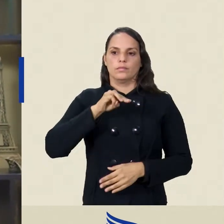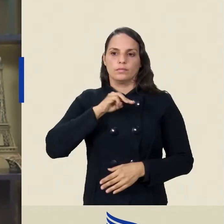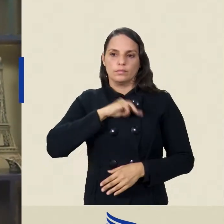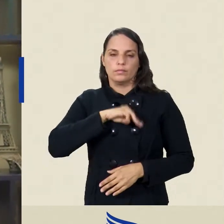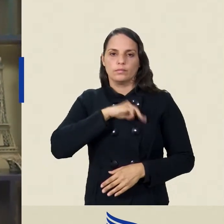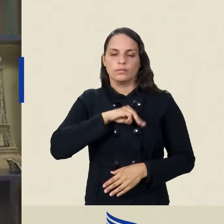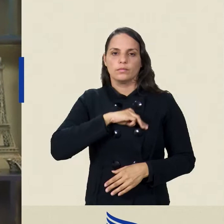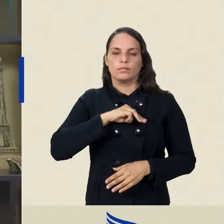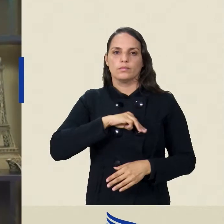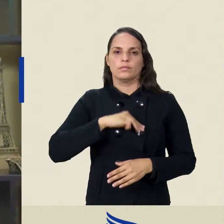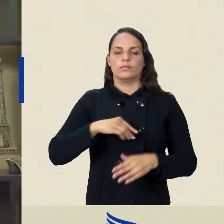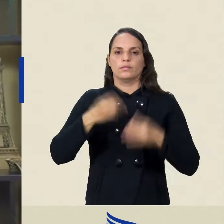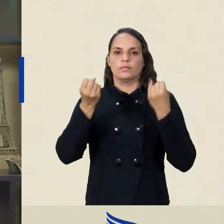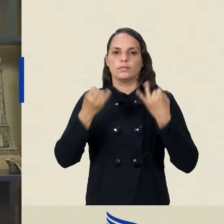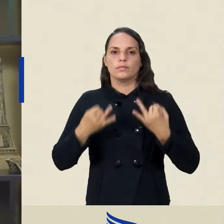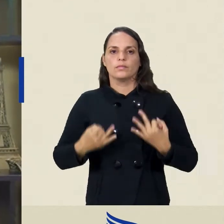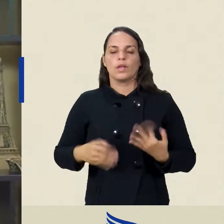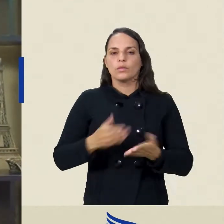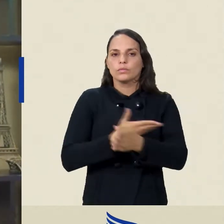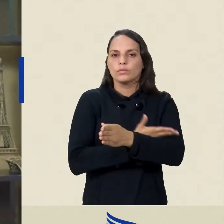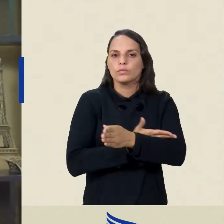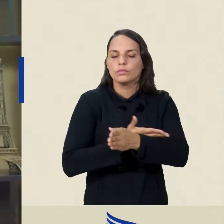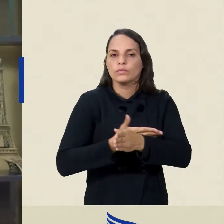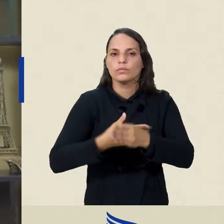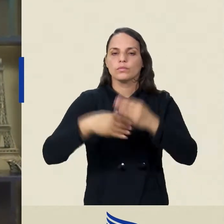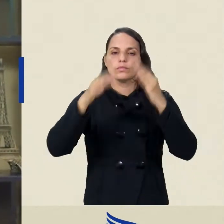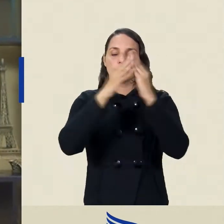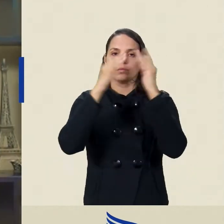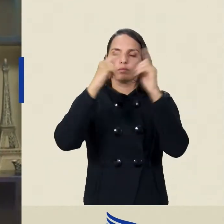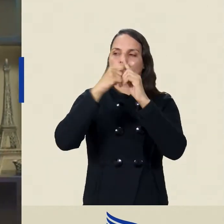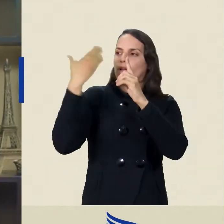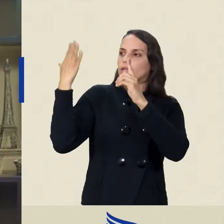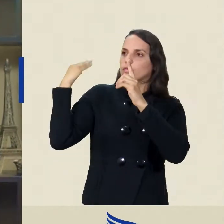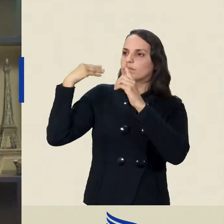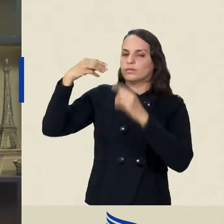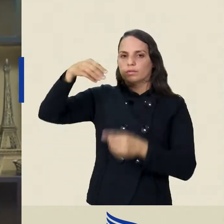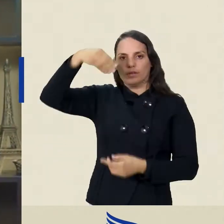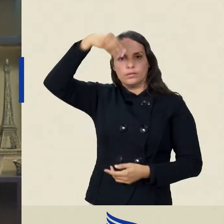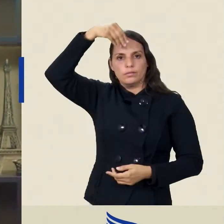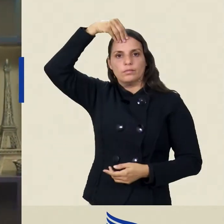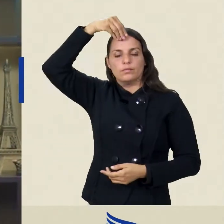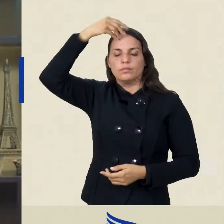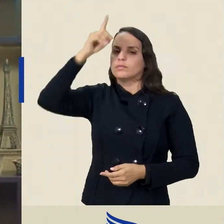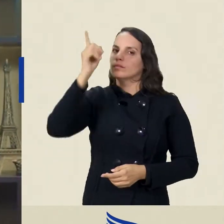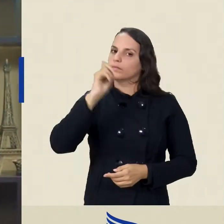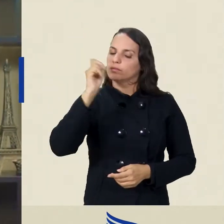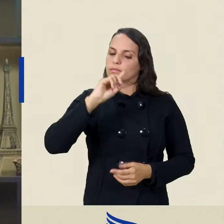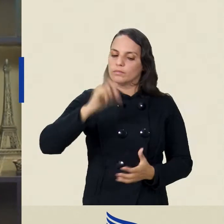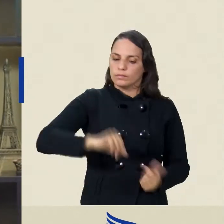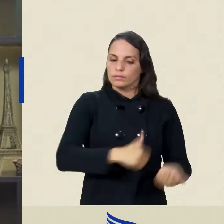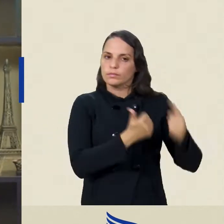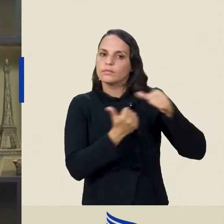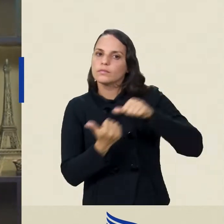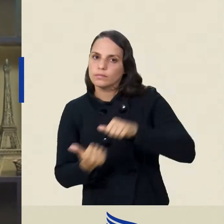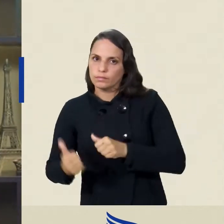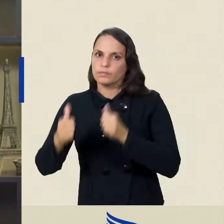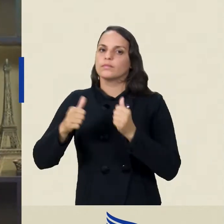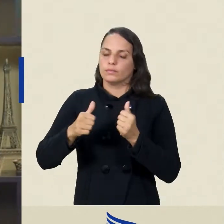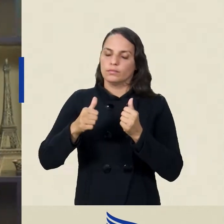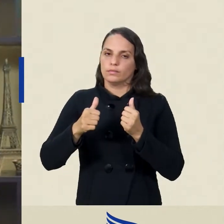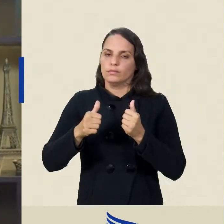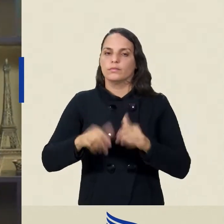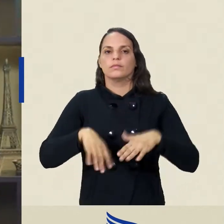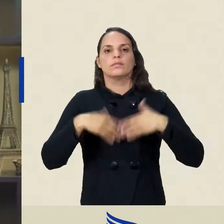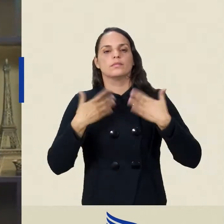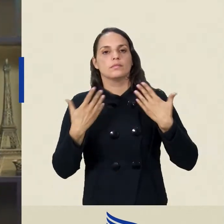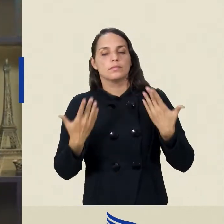o costume das igrejas antigas não era a aspersão, e sim a imersão. De